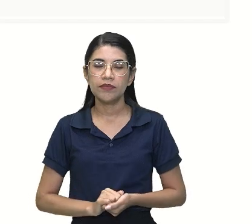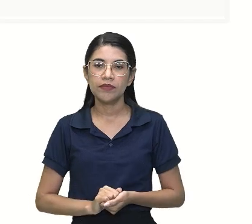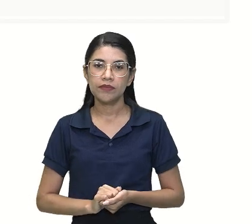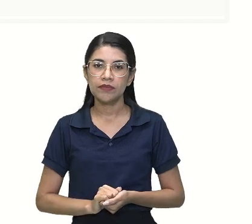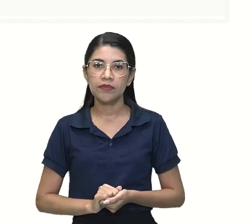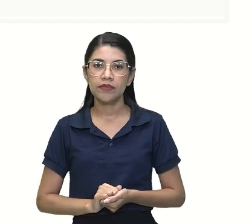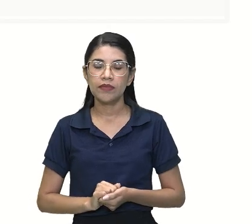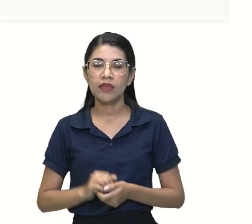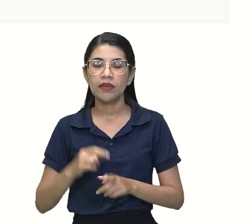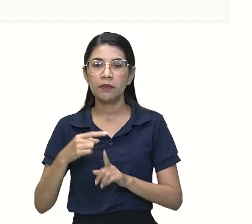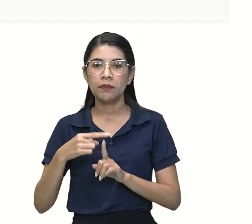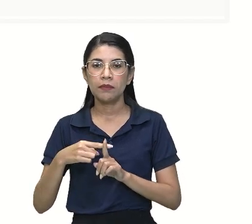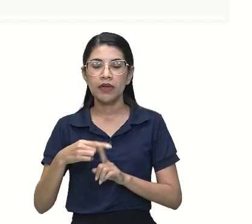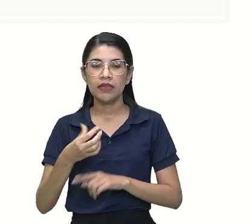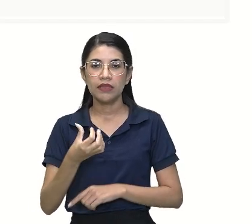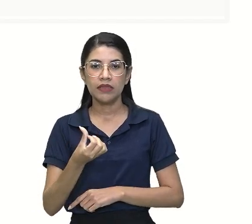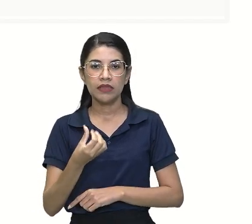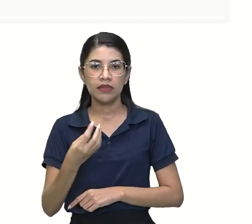mais 64,